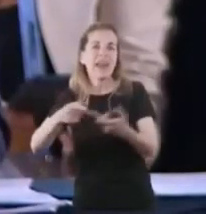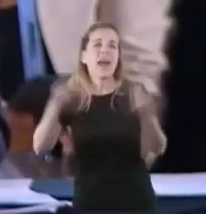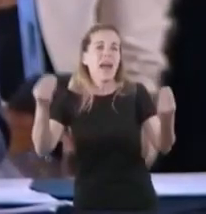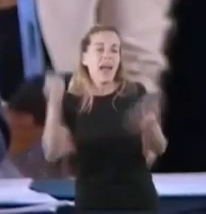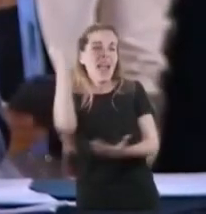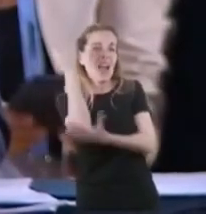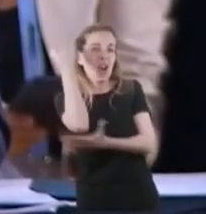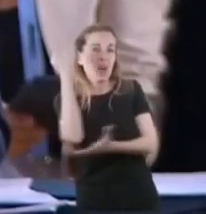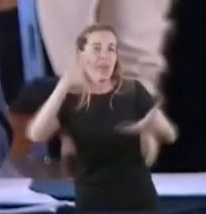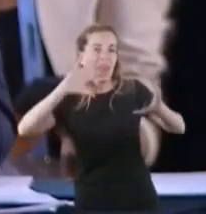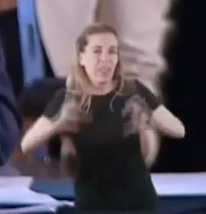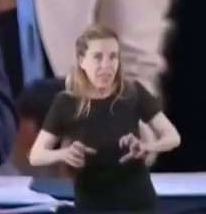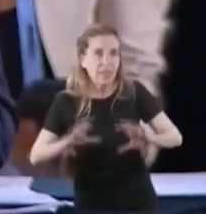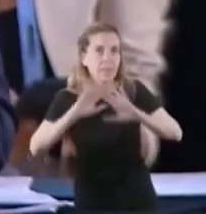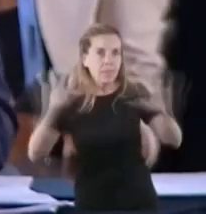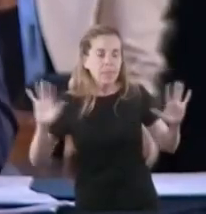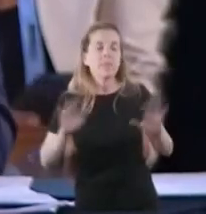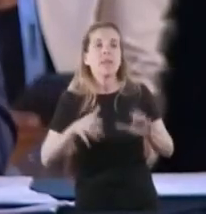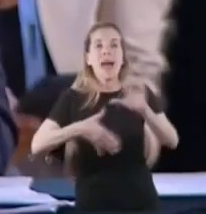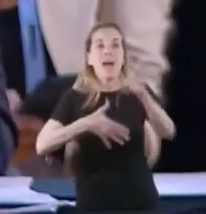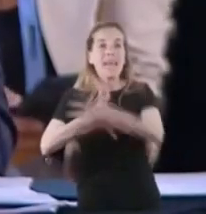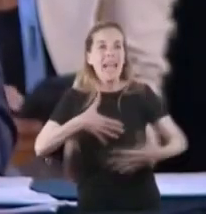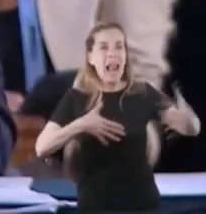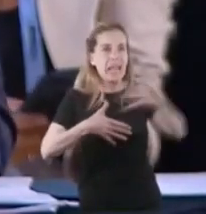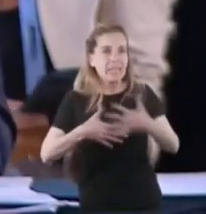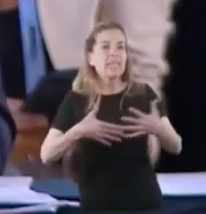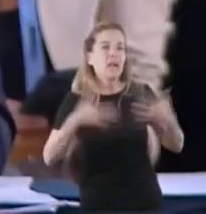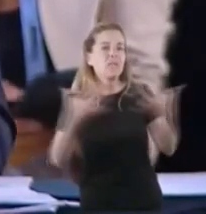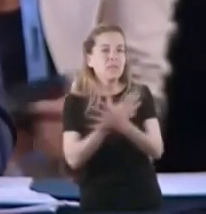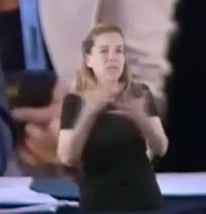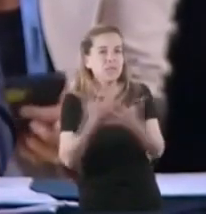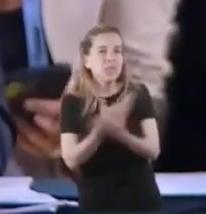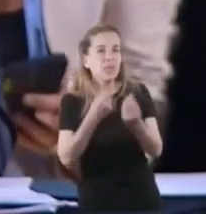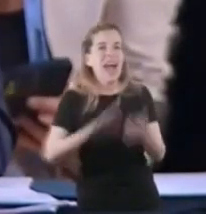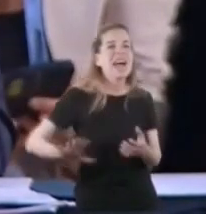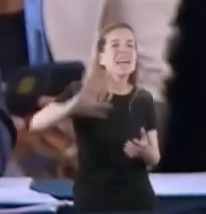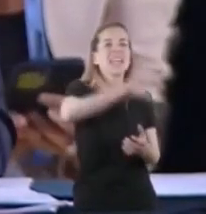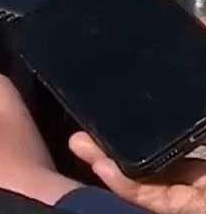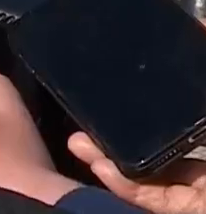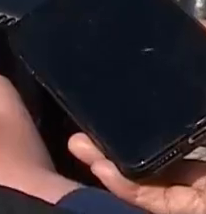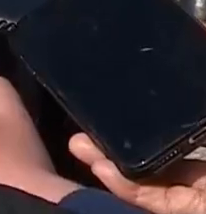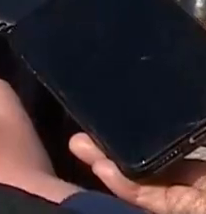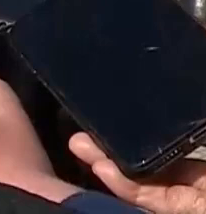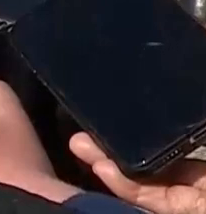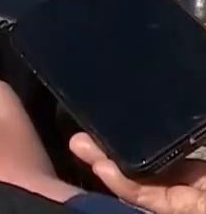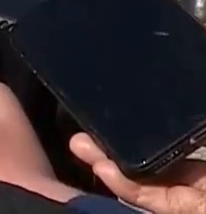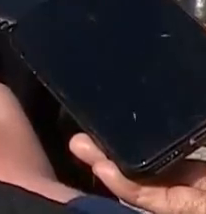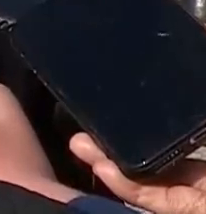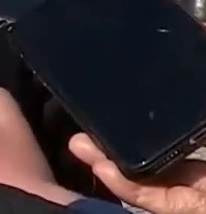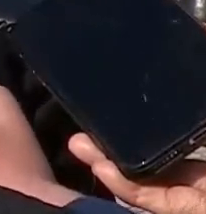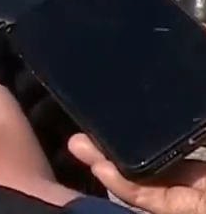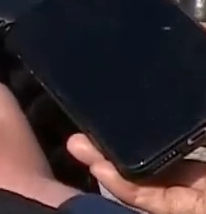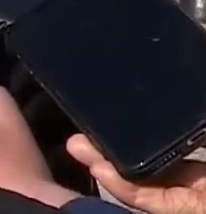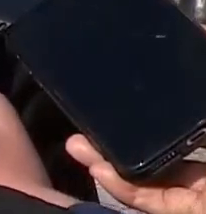José Borel afirmou que a União Europeia é o primeiro investidor na região e busca a alianças na Revolução digital do desenvolvimento econômico